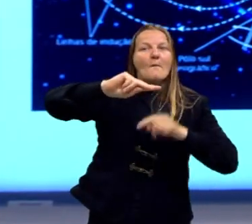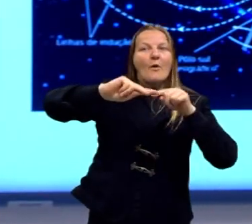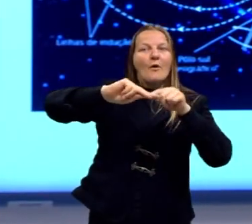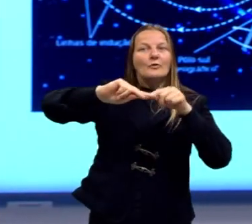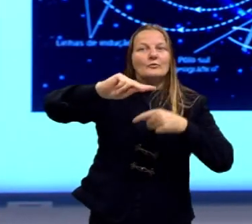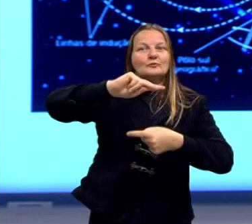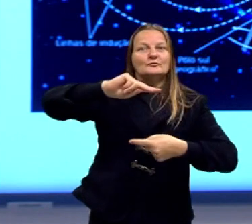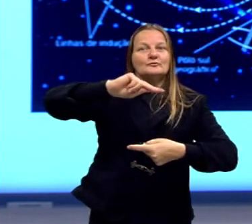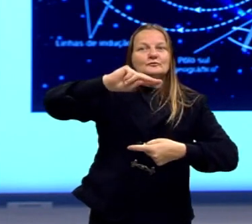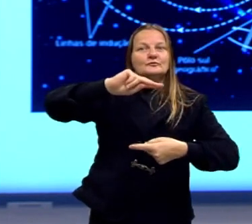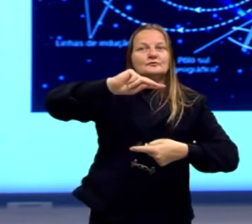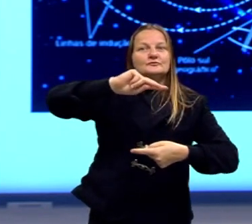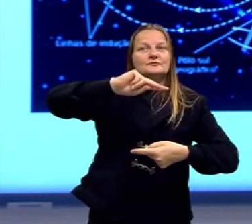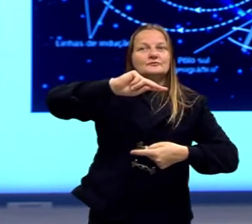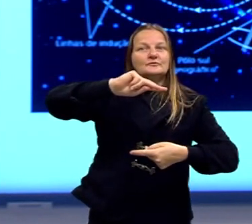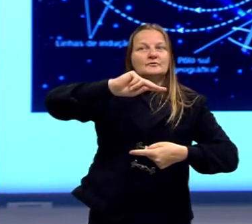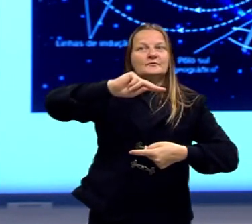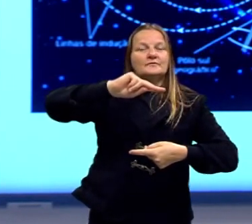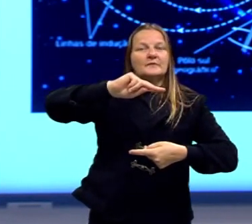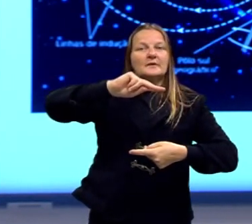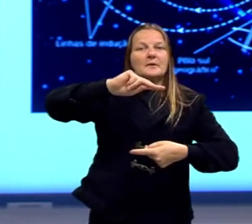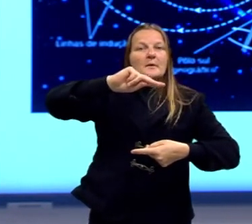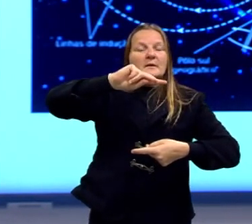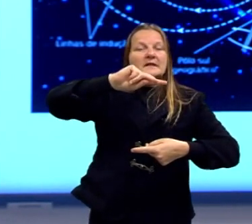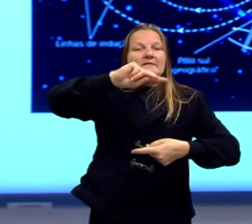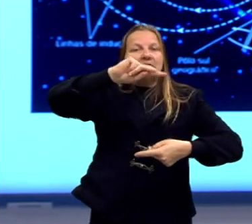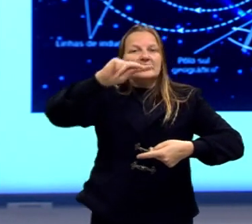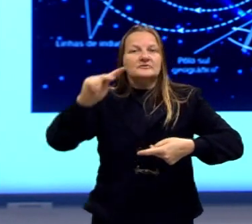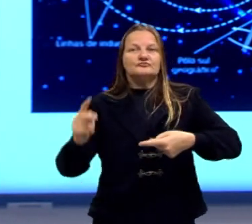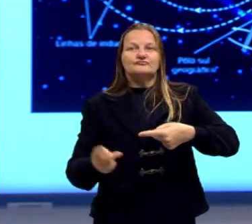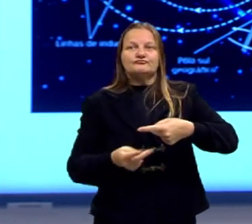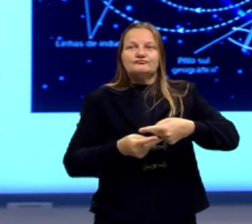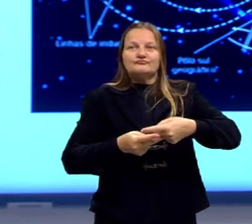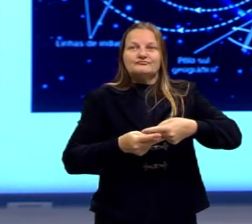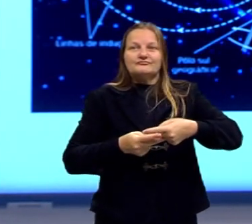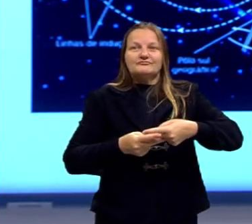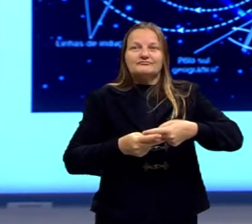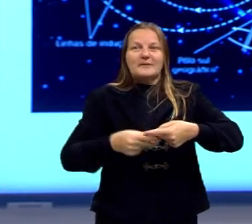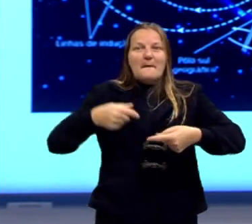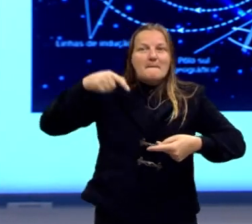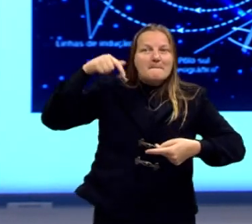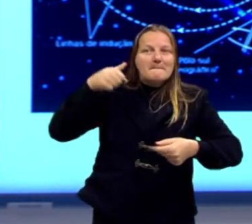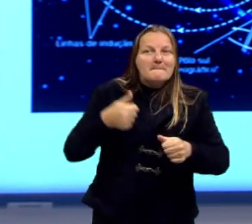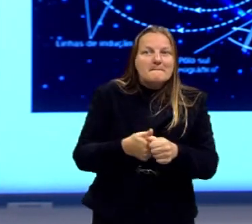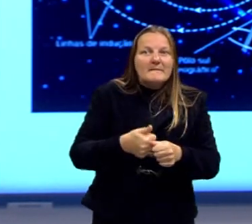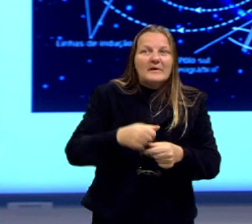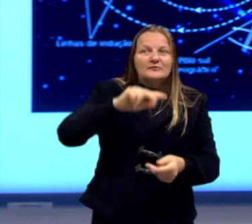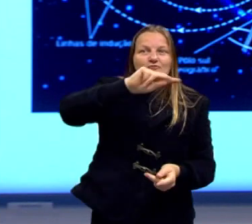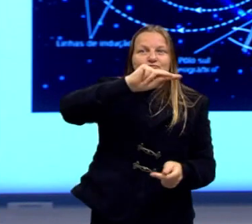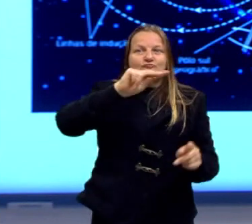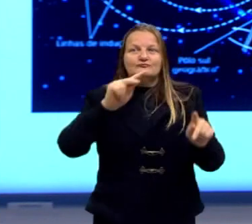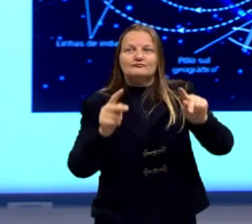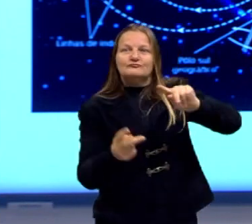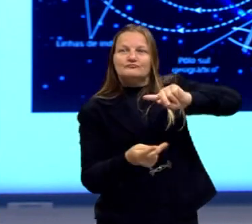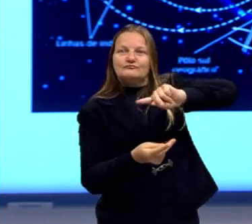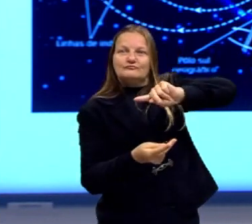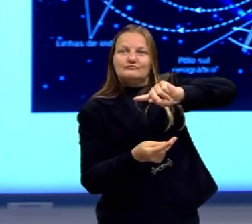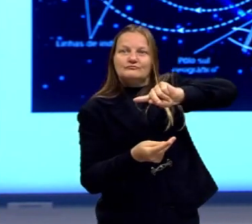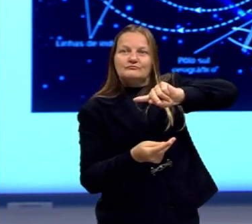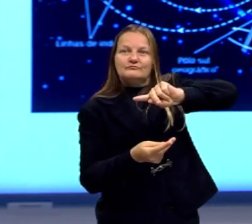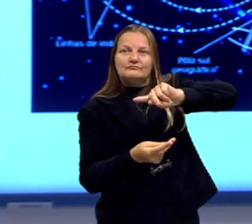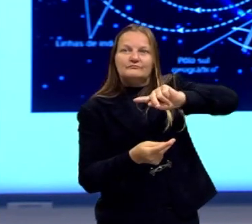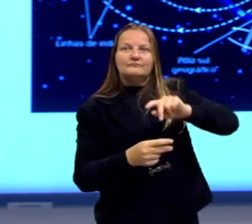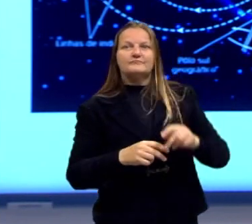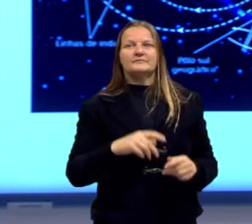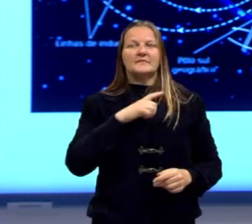gente costuma falar ele tá próximo do Polo Sul magnético né ele tem algum esse aqui de inclinação uma diferença que a